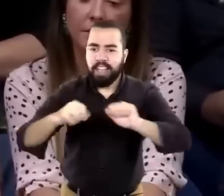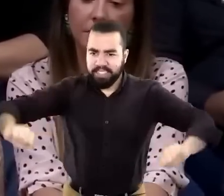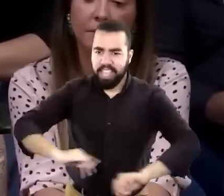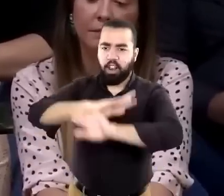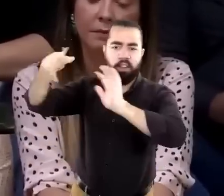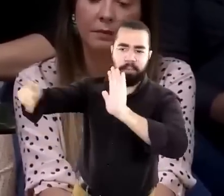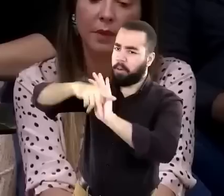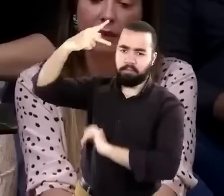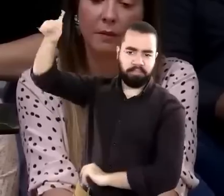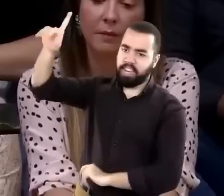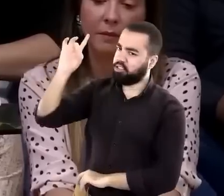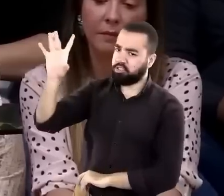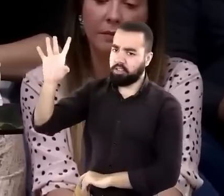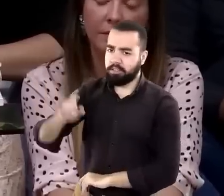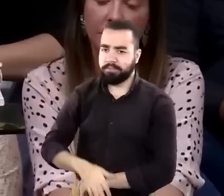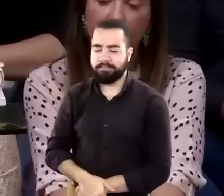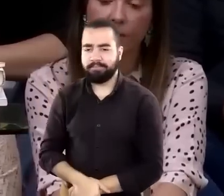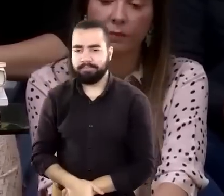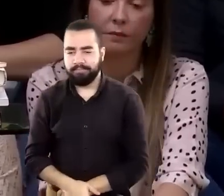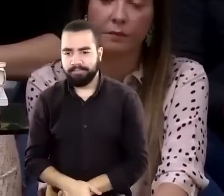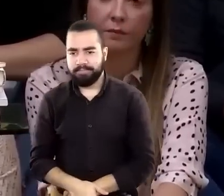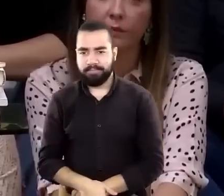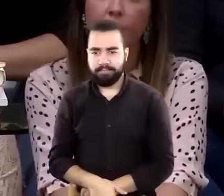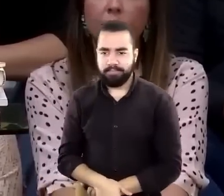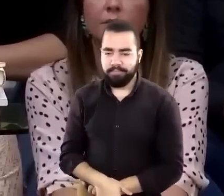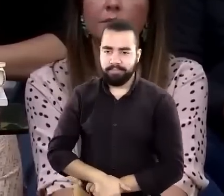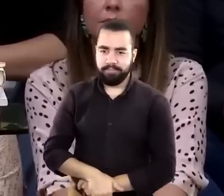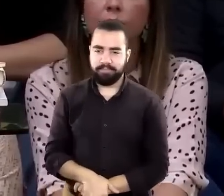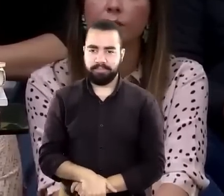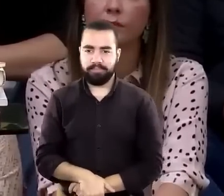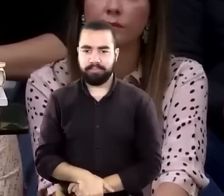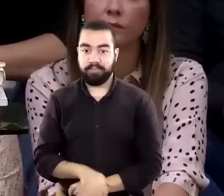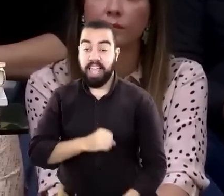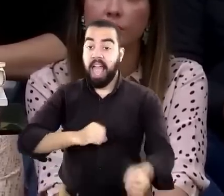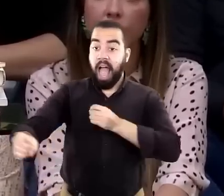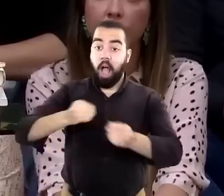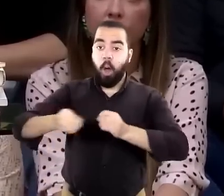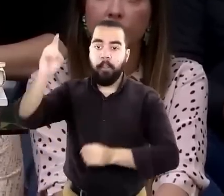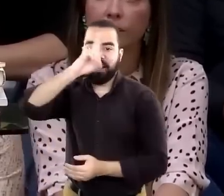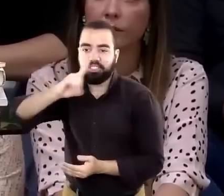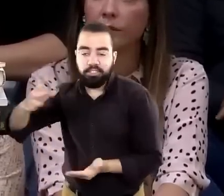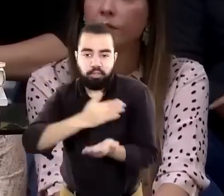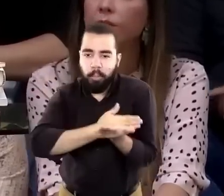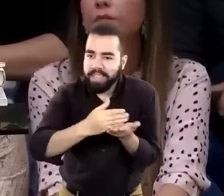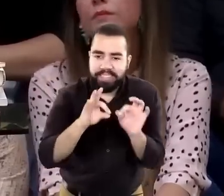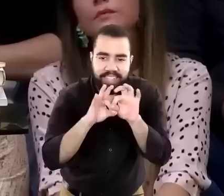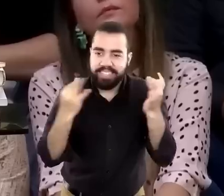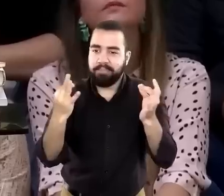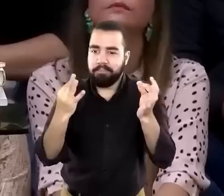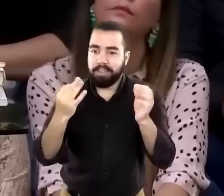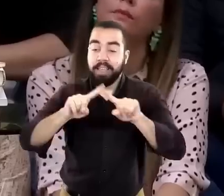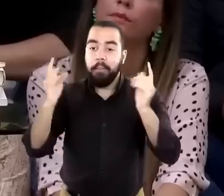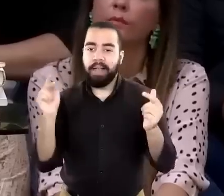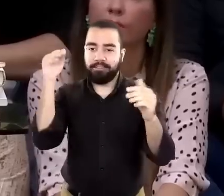dele. Mas em quarto lugar, a obra de Deus tem começos modestos, mas resultados gloriosos.